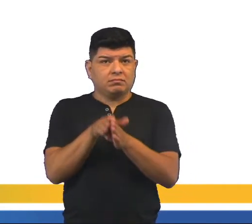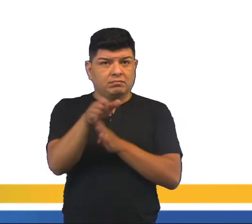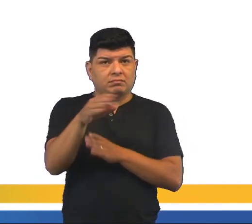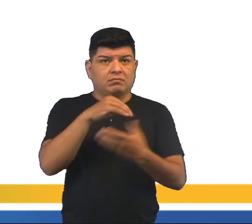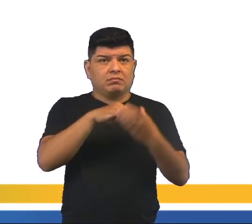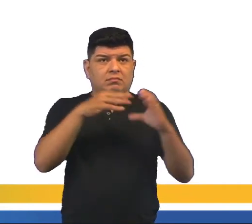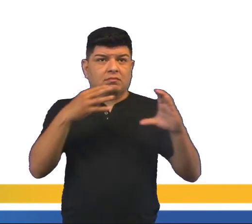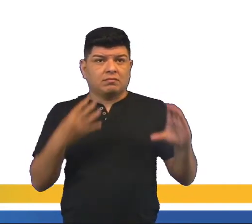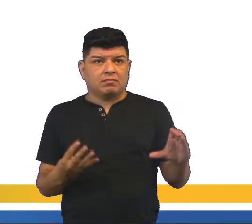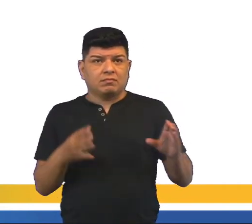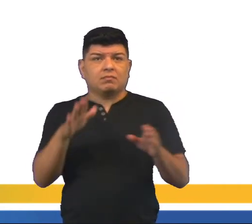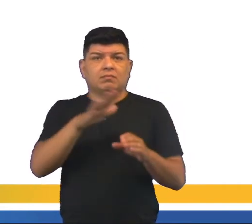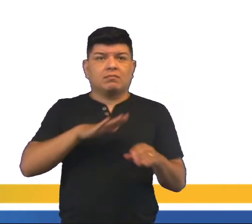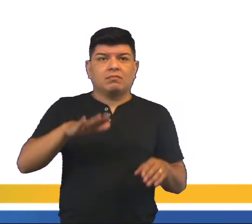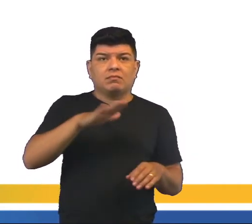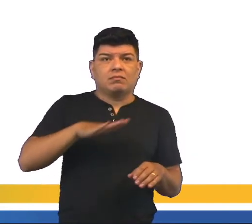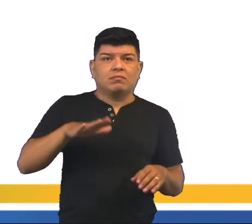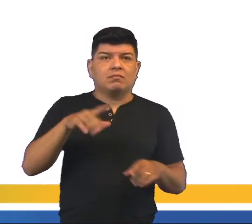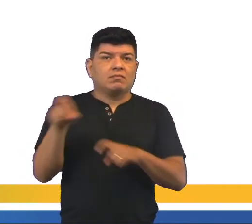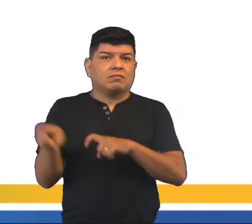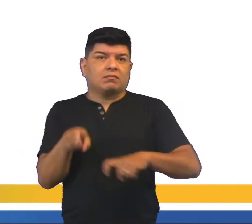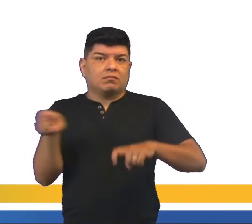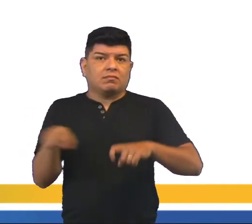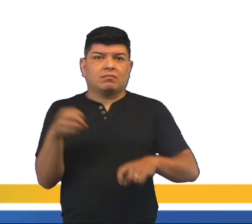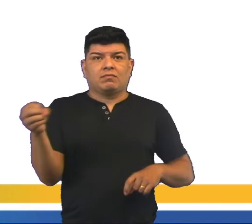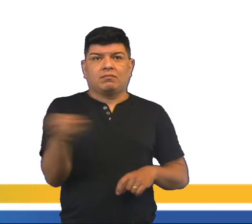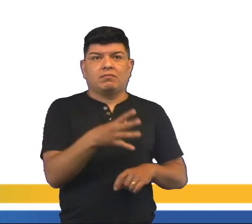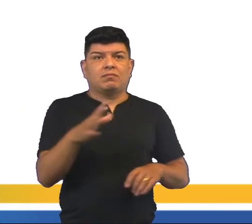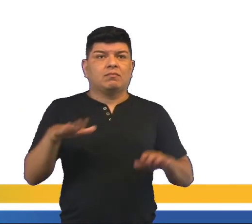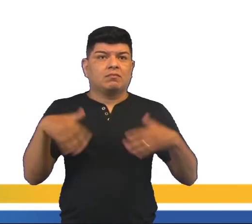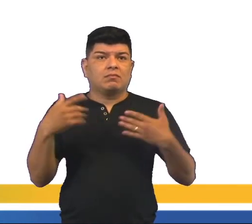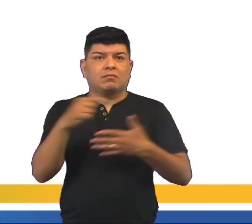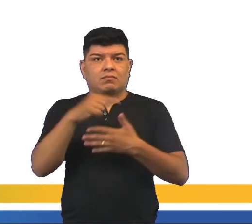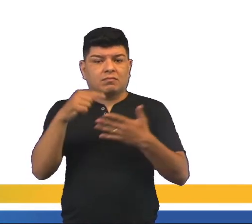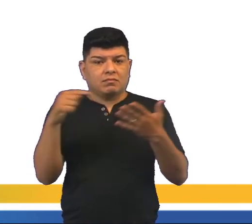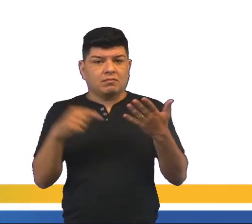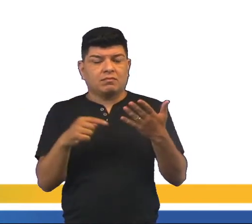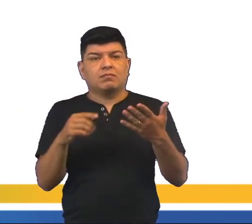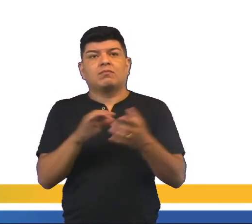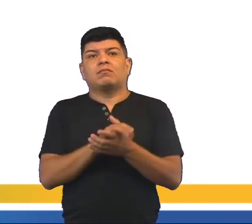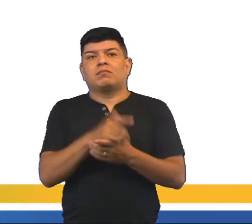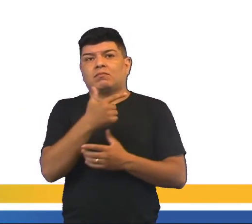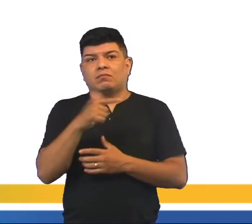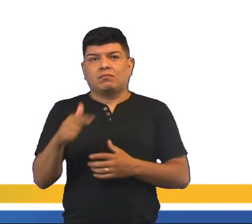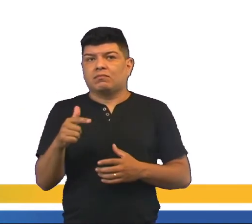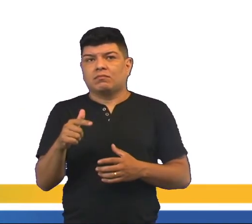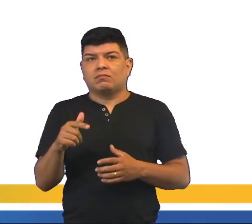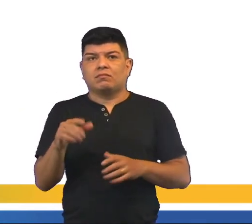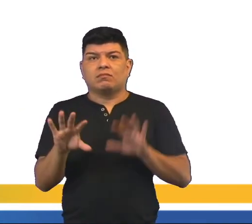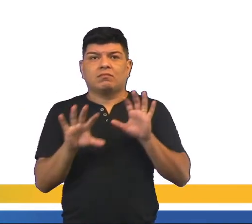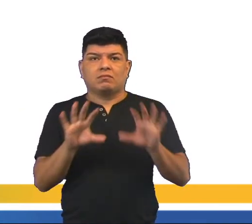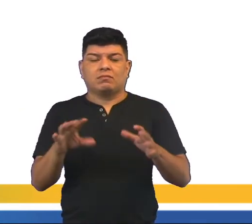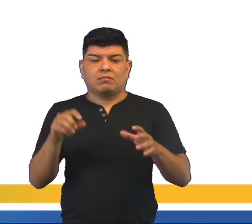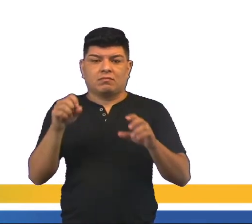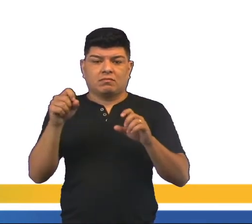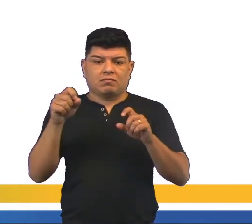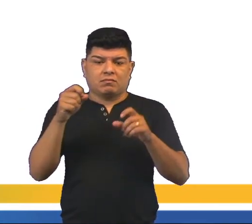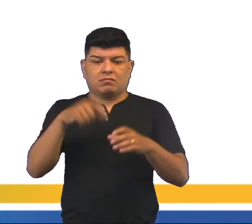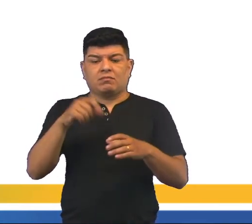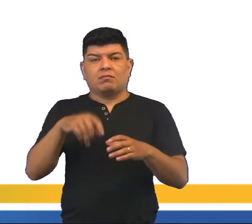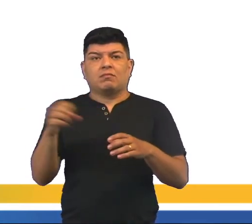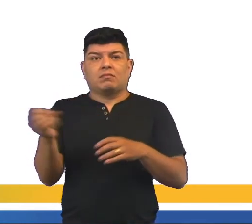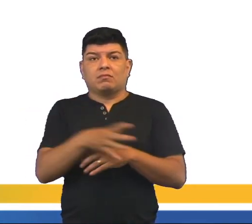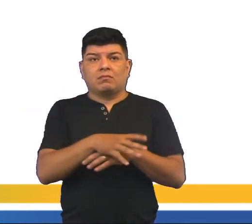como características básicas da agricultura moderna. O que dessas alternativas aí não tem nada a ver com a agricultura